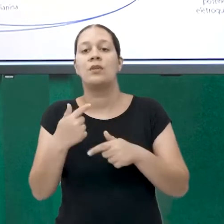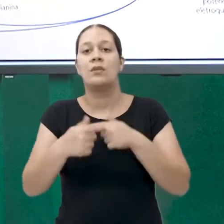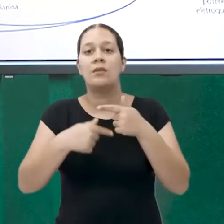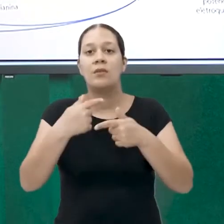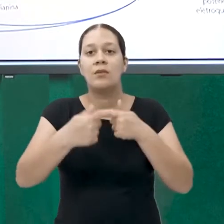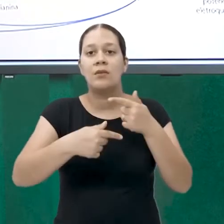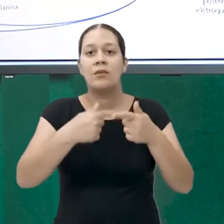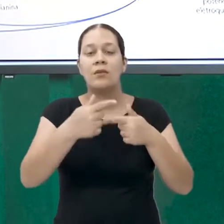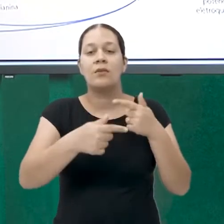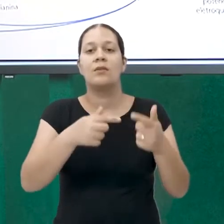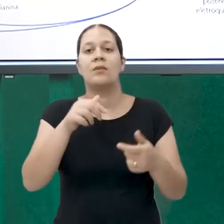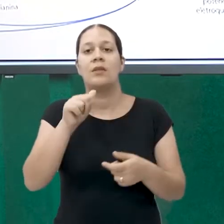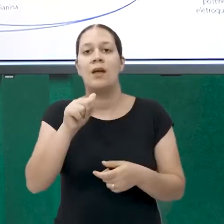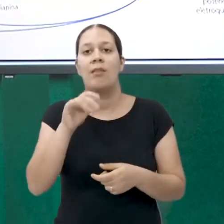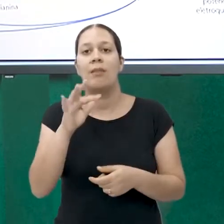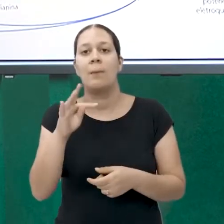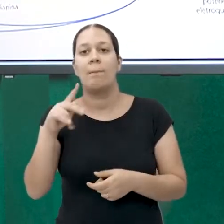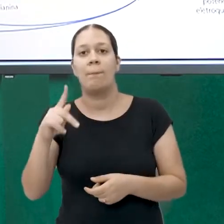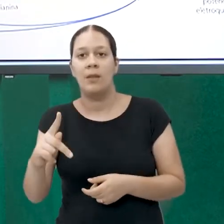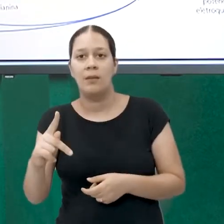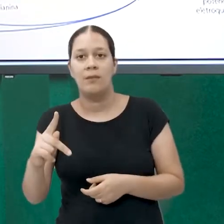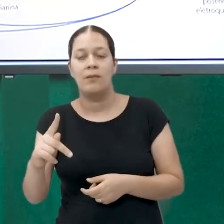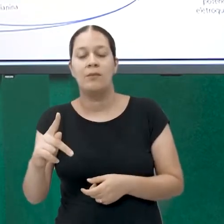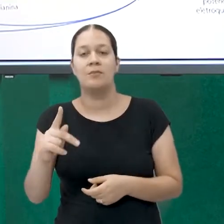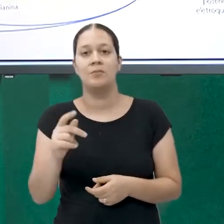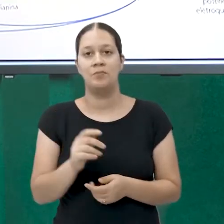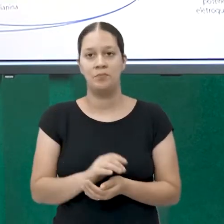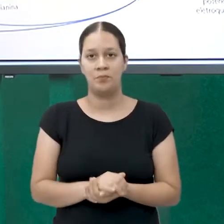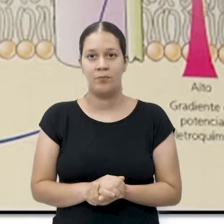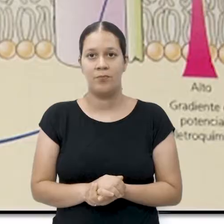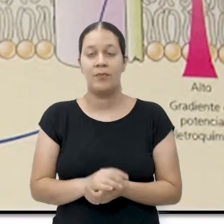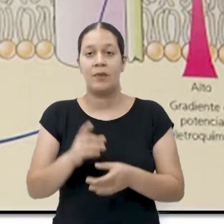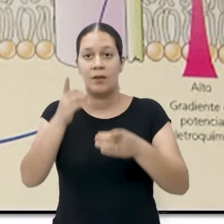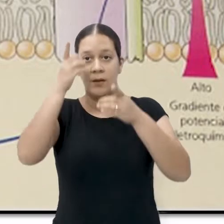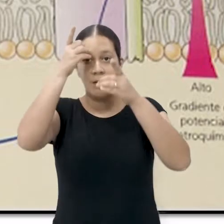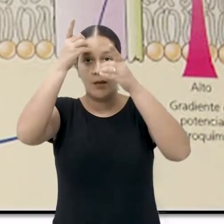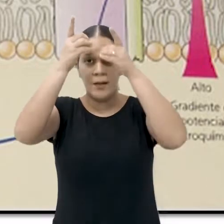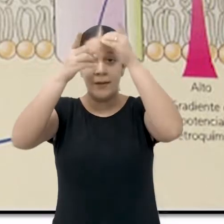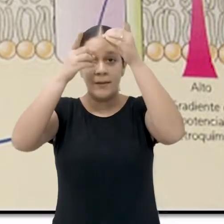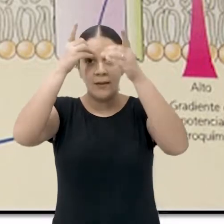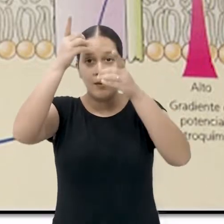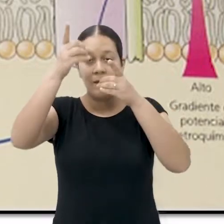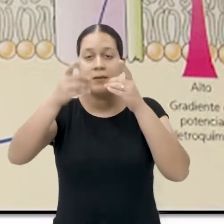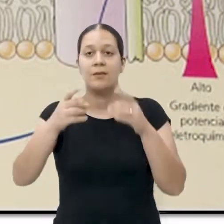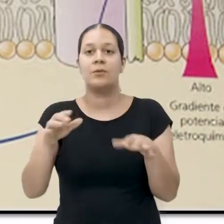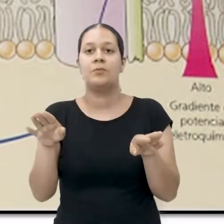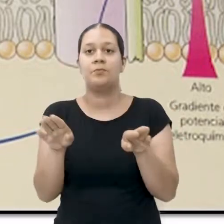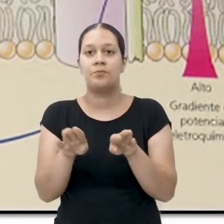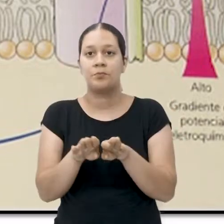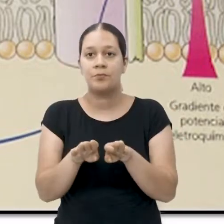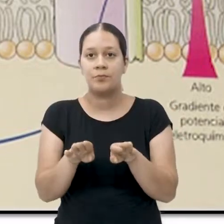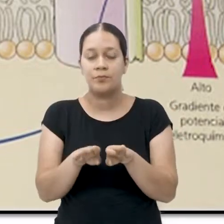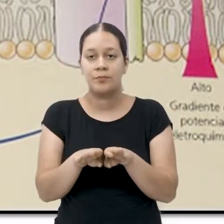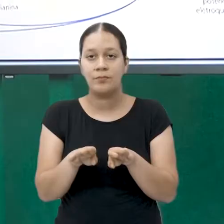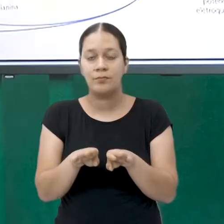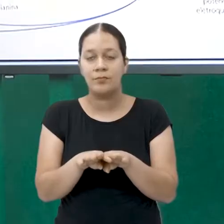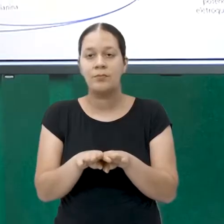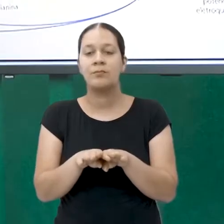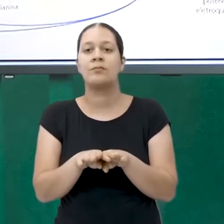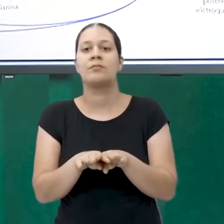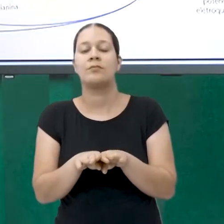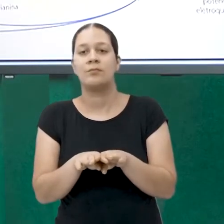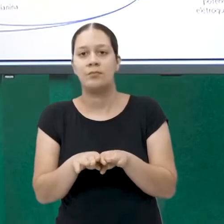formação, geração de ATP. Beleza? A ideia é a mesma, cadeia